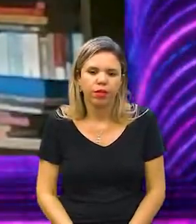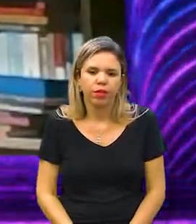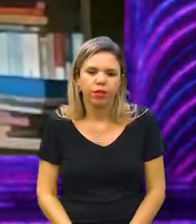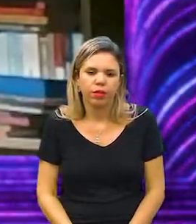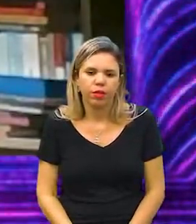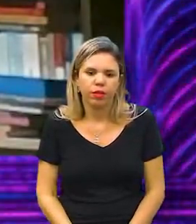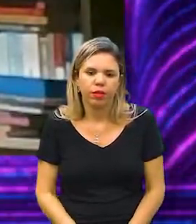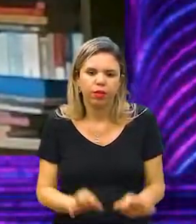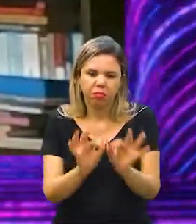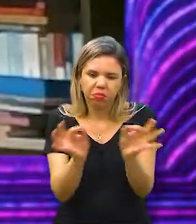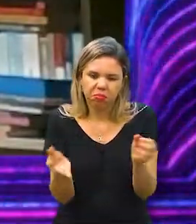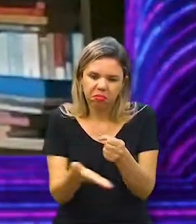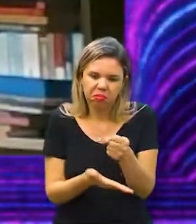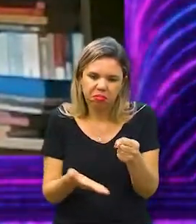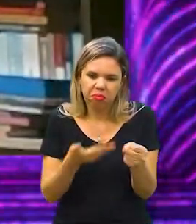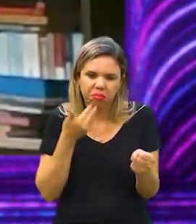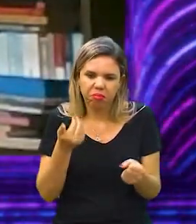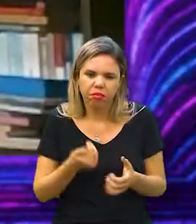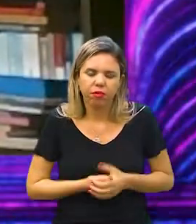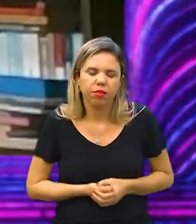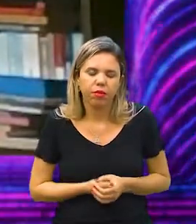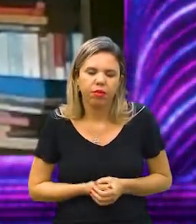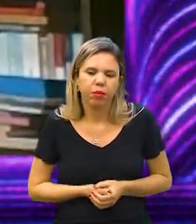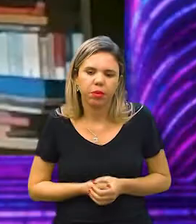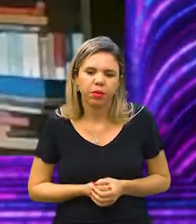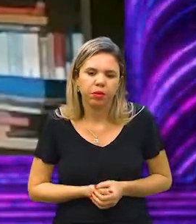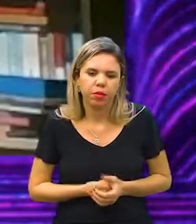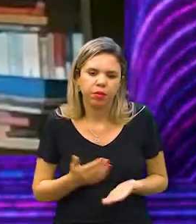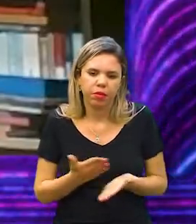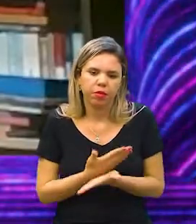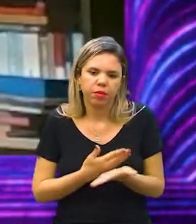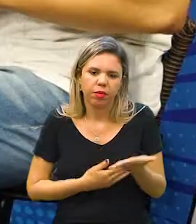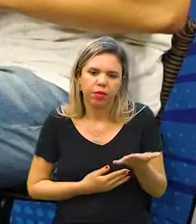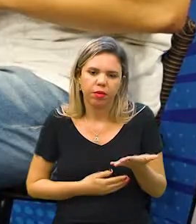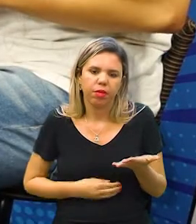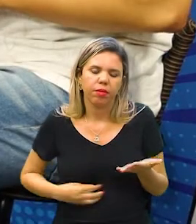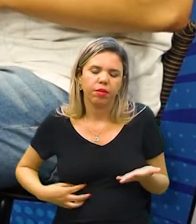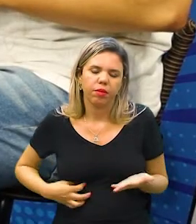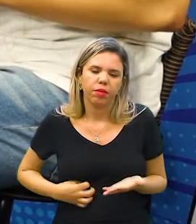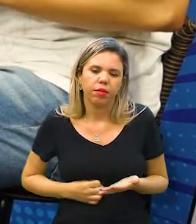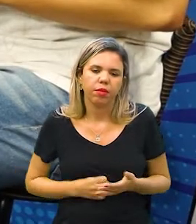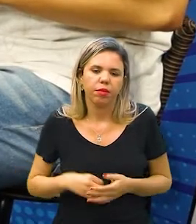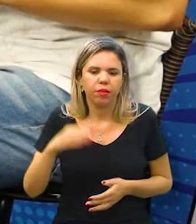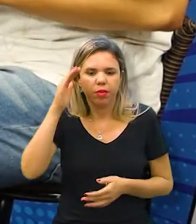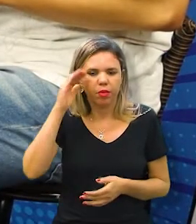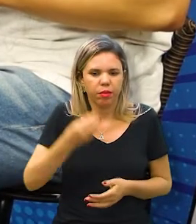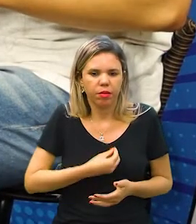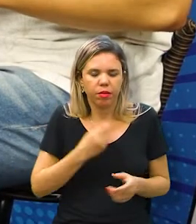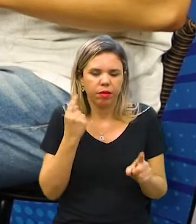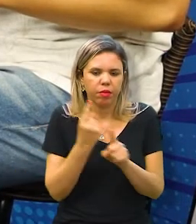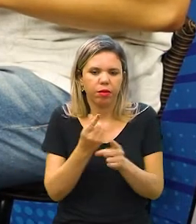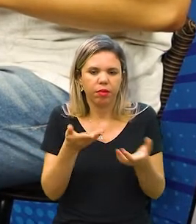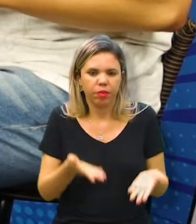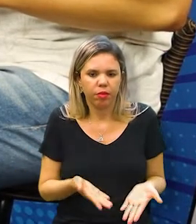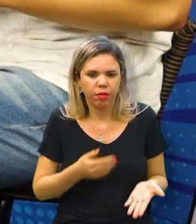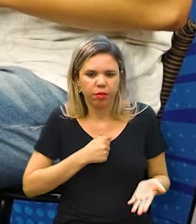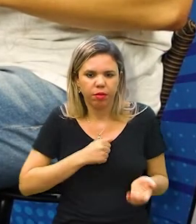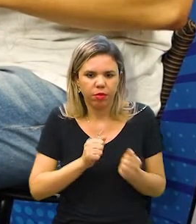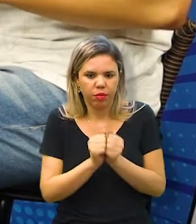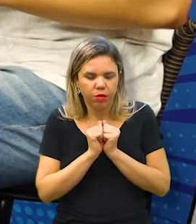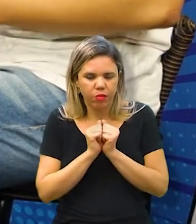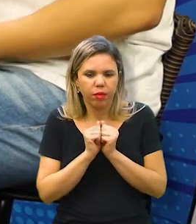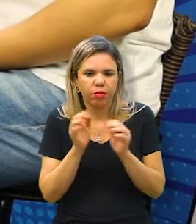katelaura.com. É bem pequenininho, bem fácil. E os meus livros, Um Coreano em Minha Vida, você pode encontrar